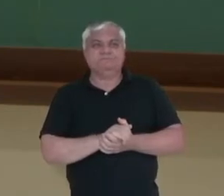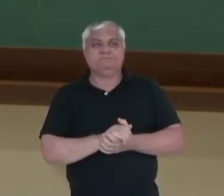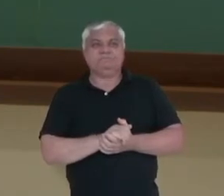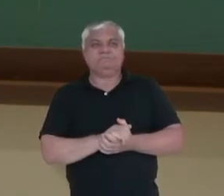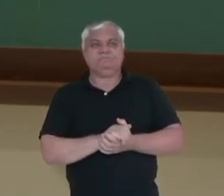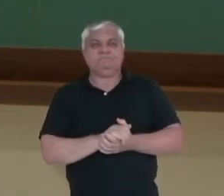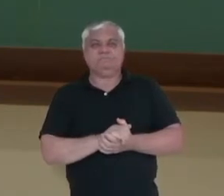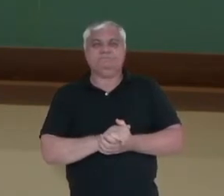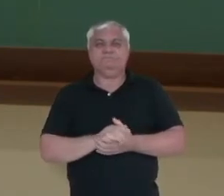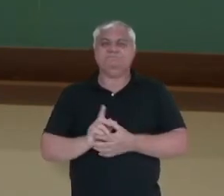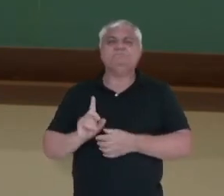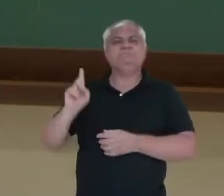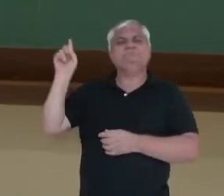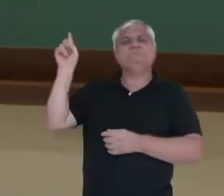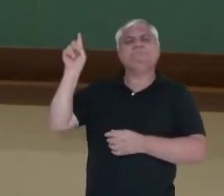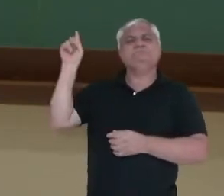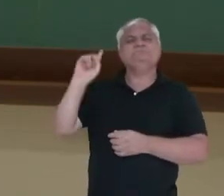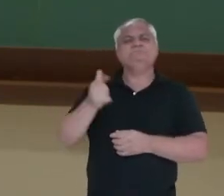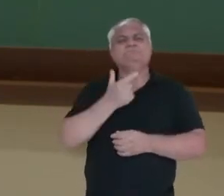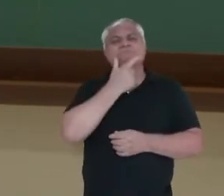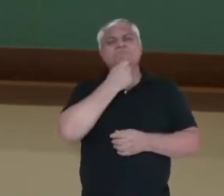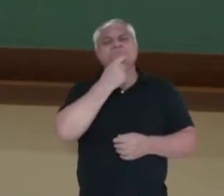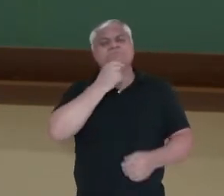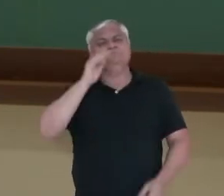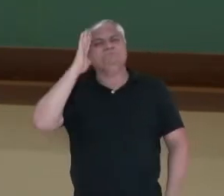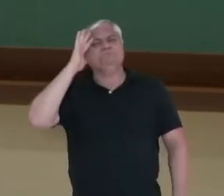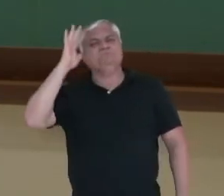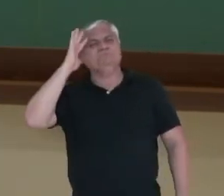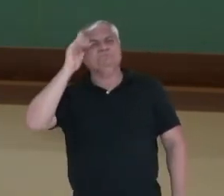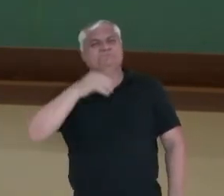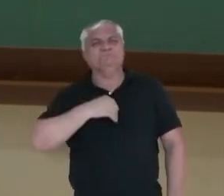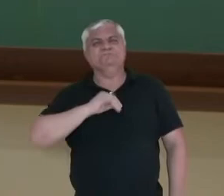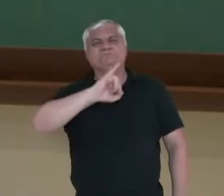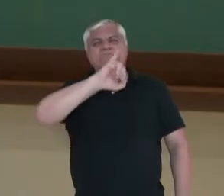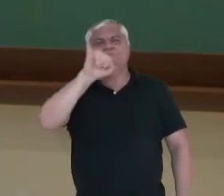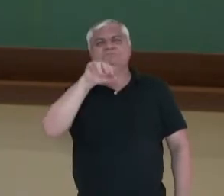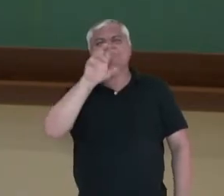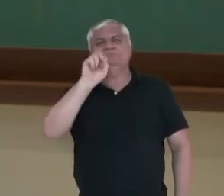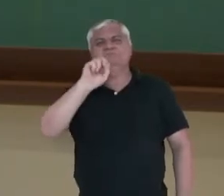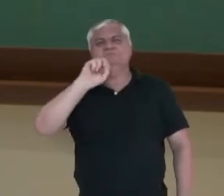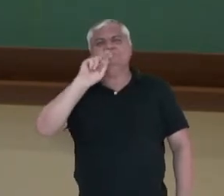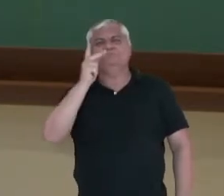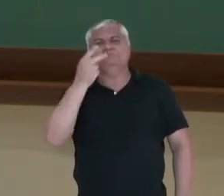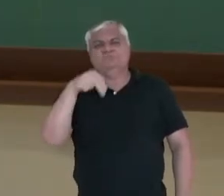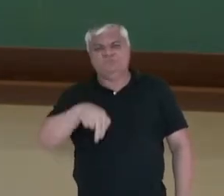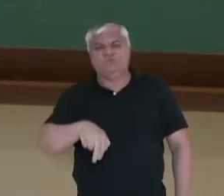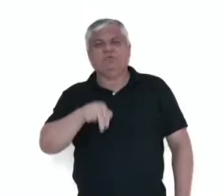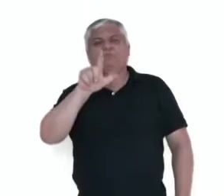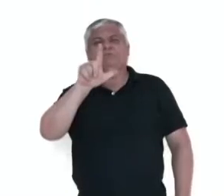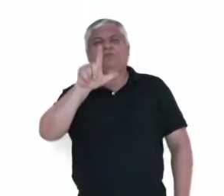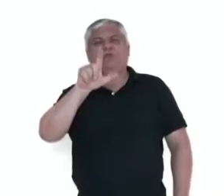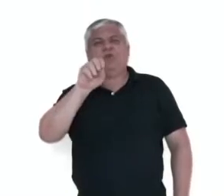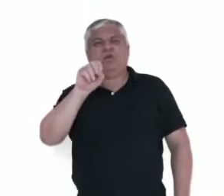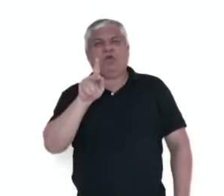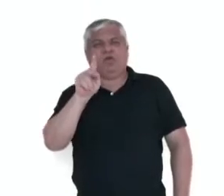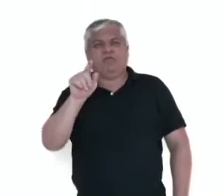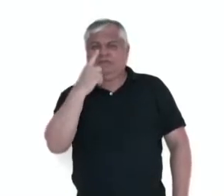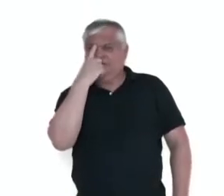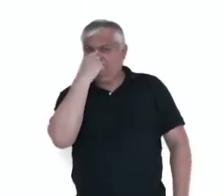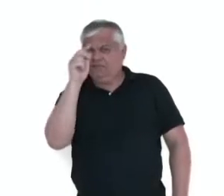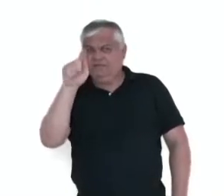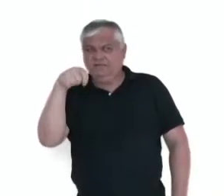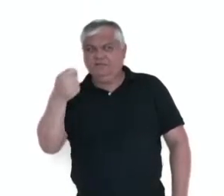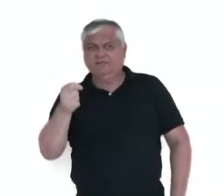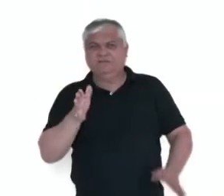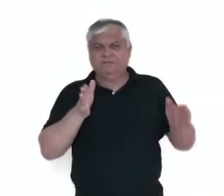conhecer um pouco mais John Locke. John Locke é um filósofo contratualista, viveu entre 1632